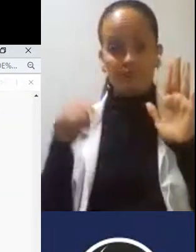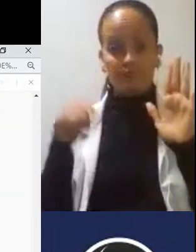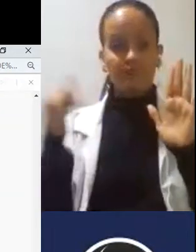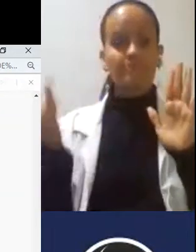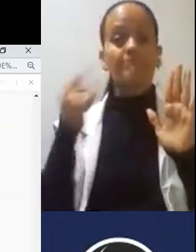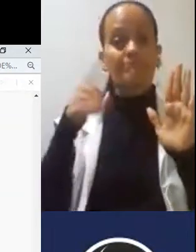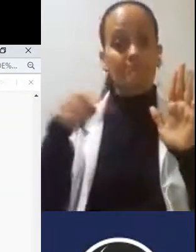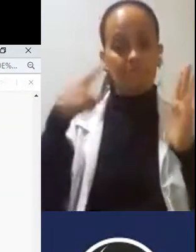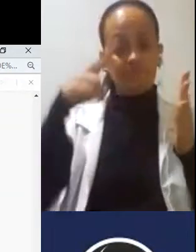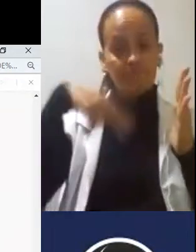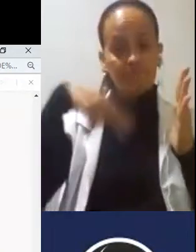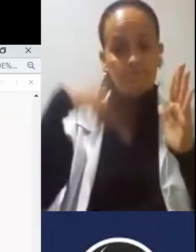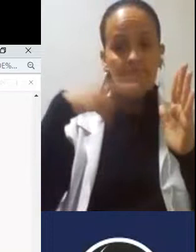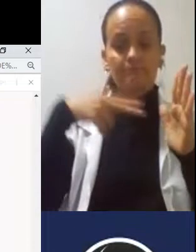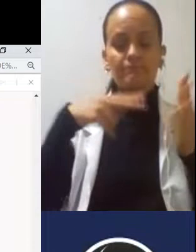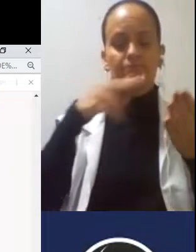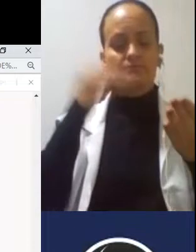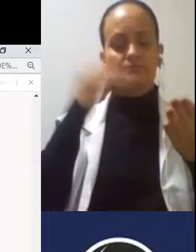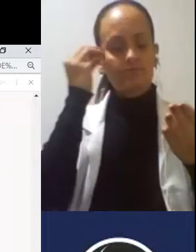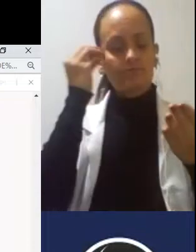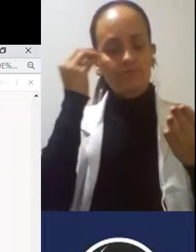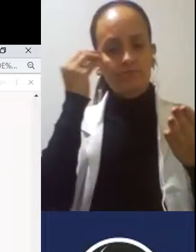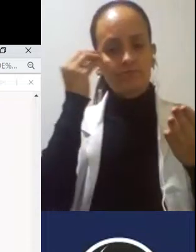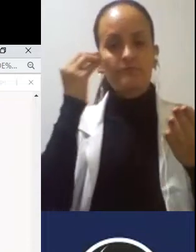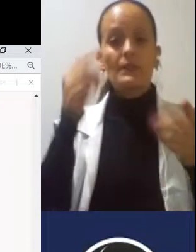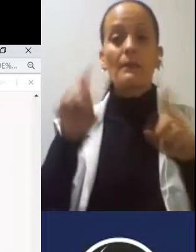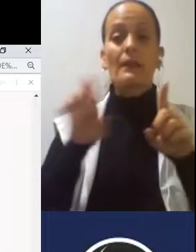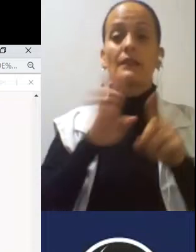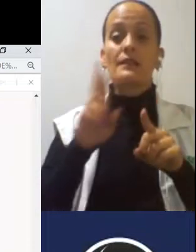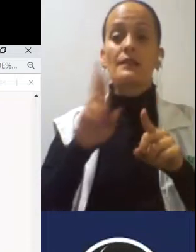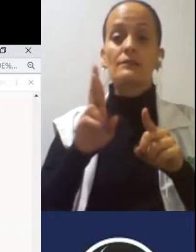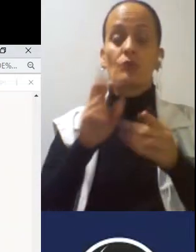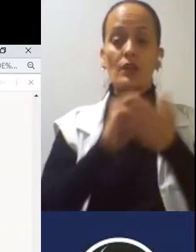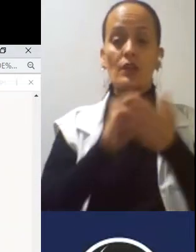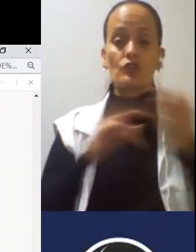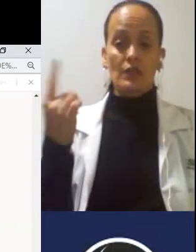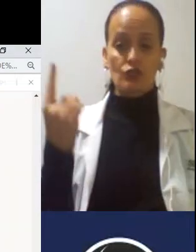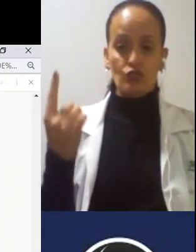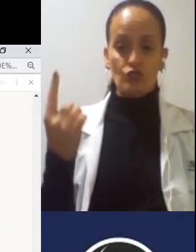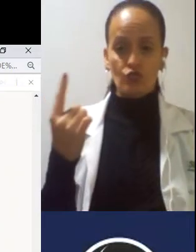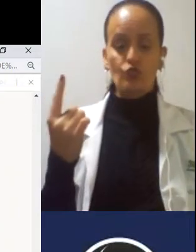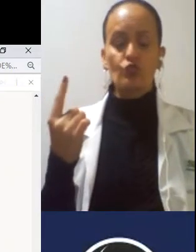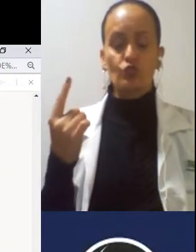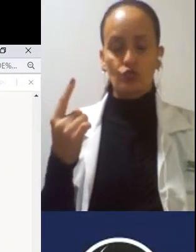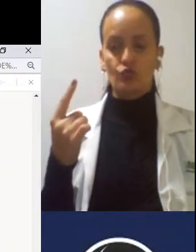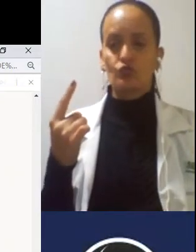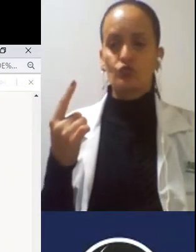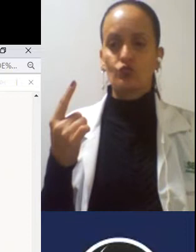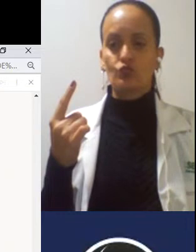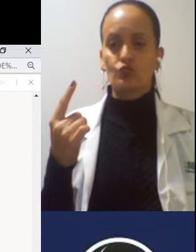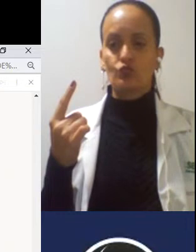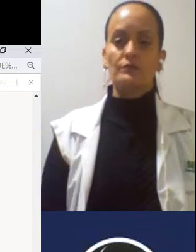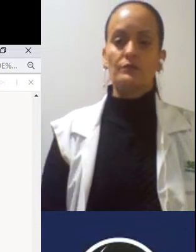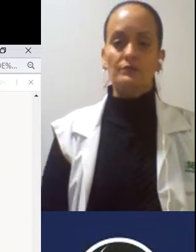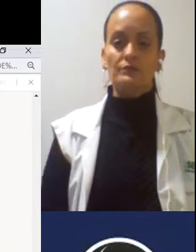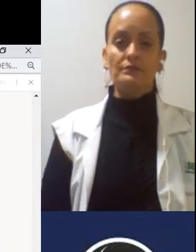vocês realizarem e desenvolverem a situação de aprendizagem 1, certo? Principalmente a quarta etapa da situação de aprendizagem,